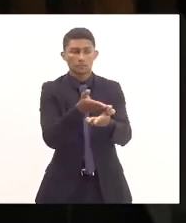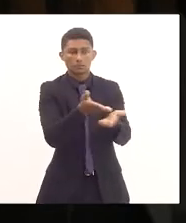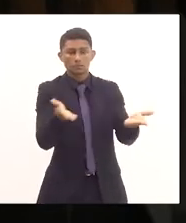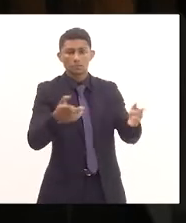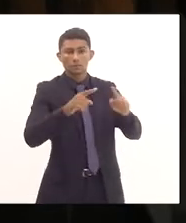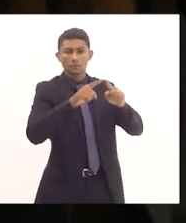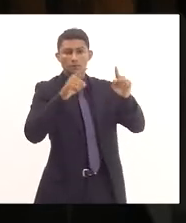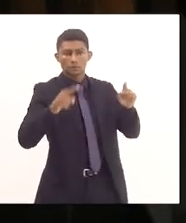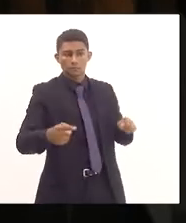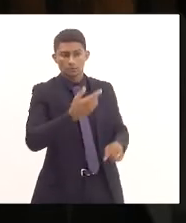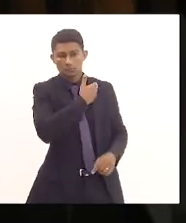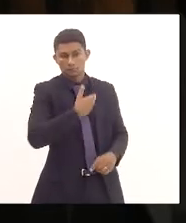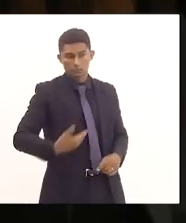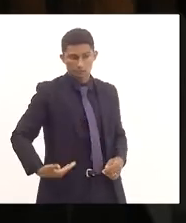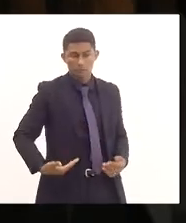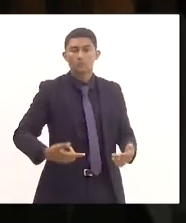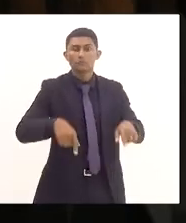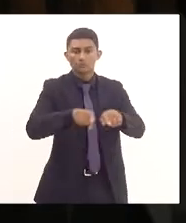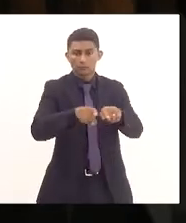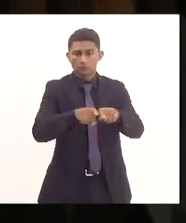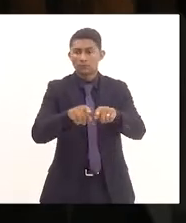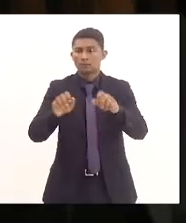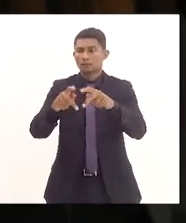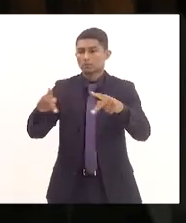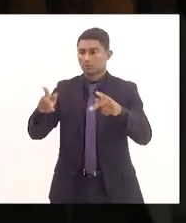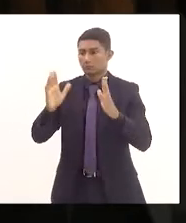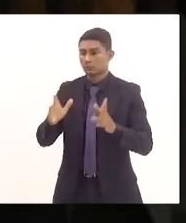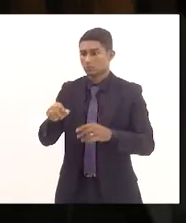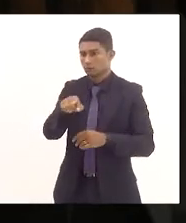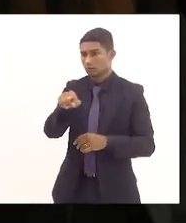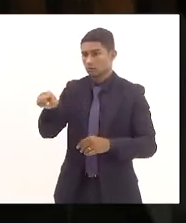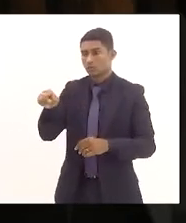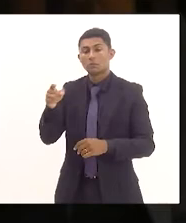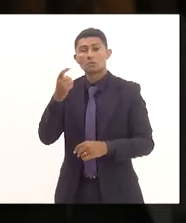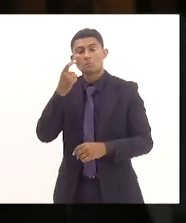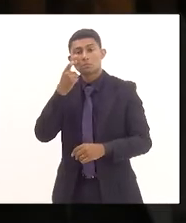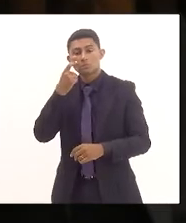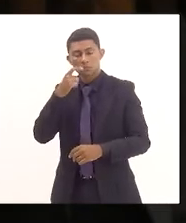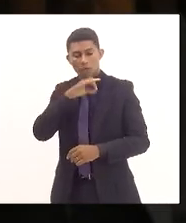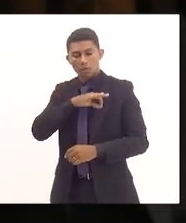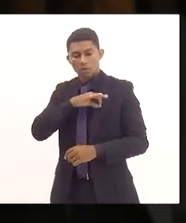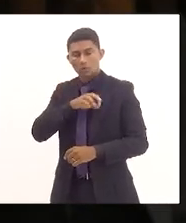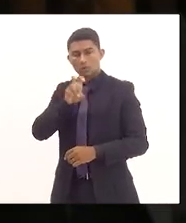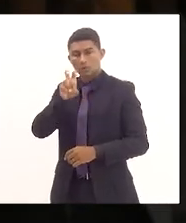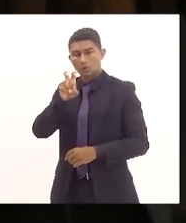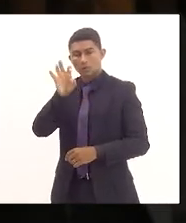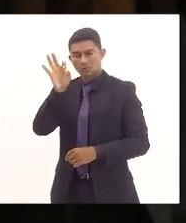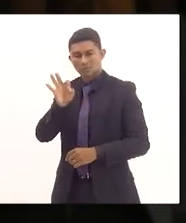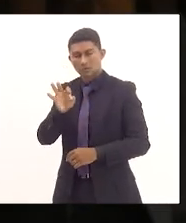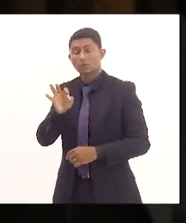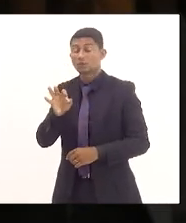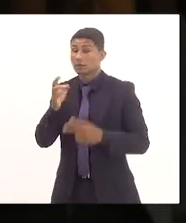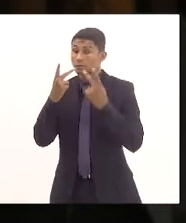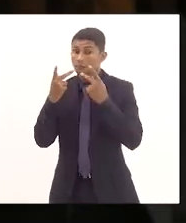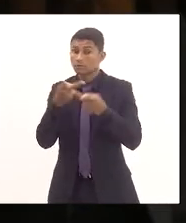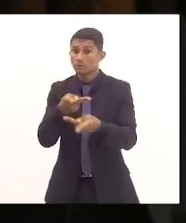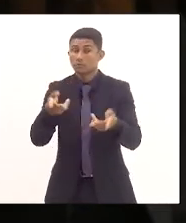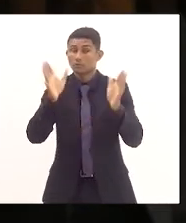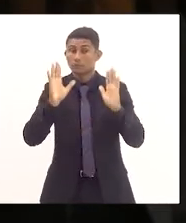ativos inativos e pensionistas em mais cinco porcento Eu já falei aqui que a Legislação